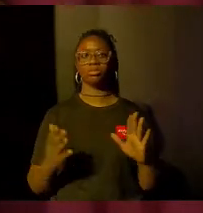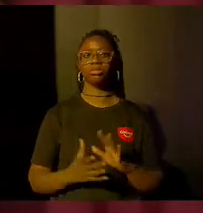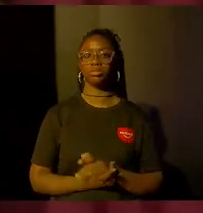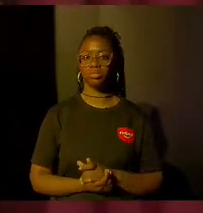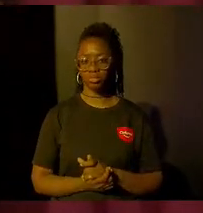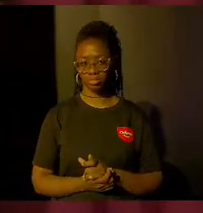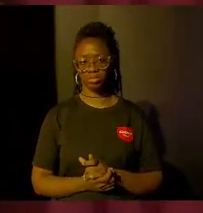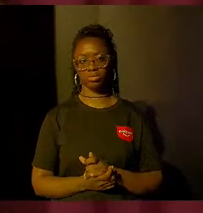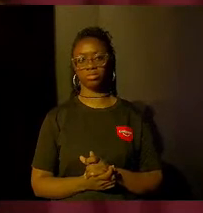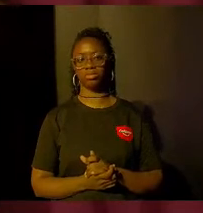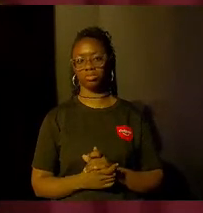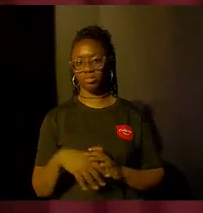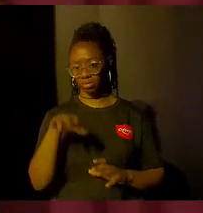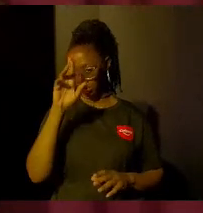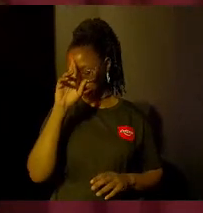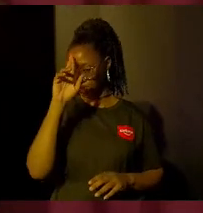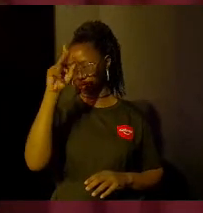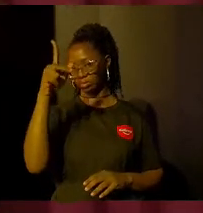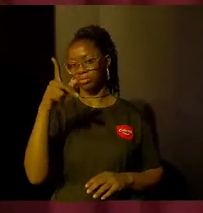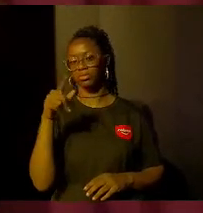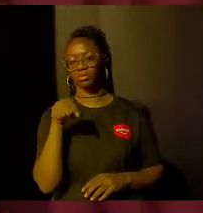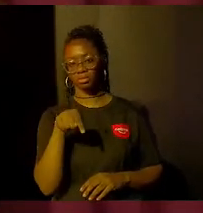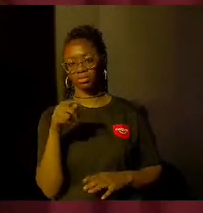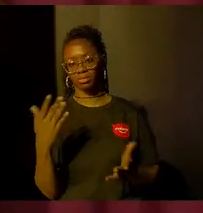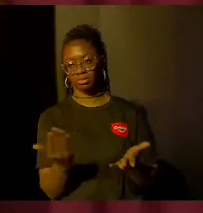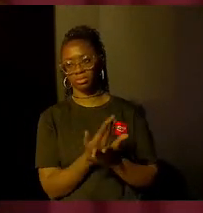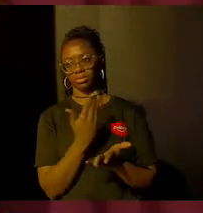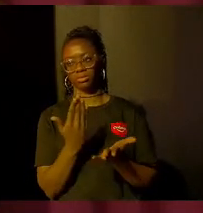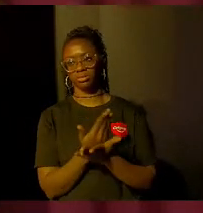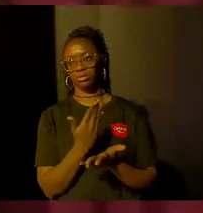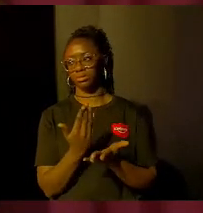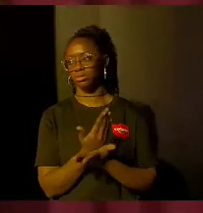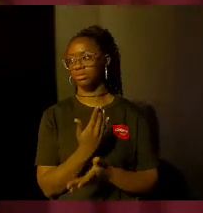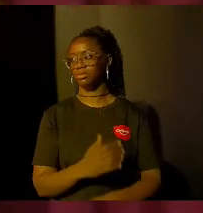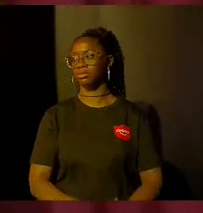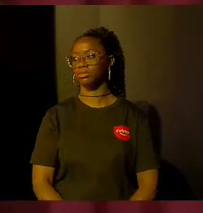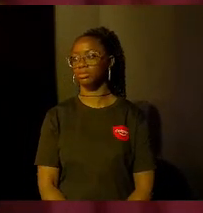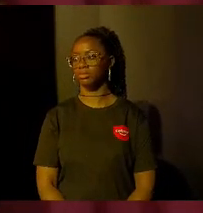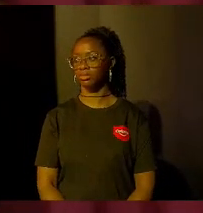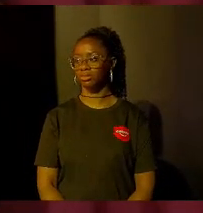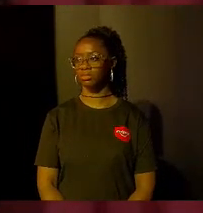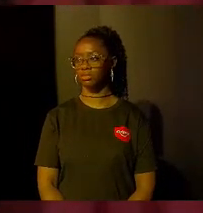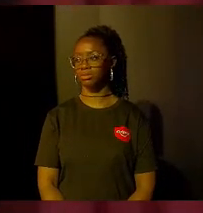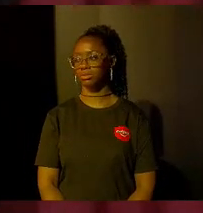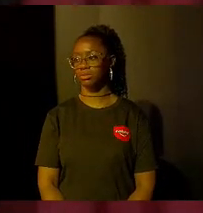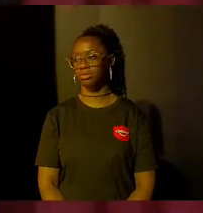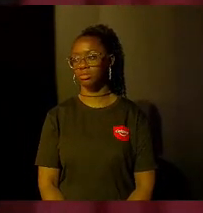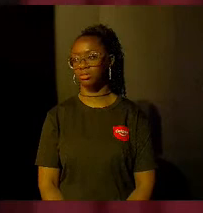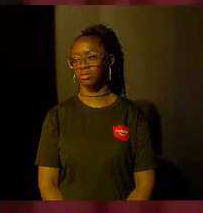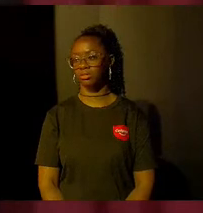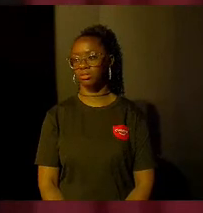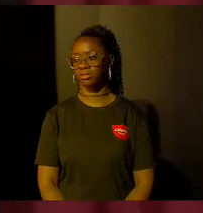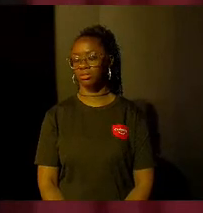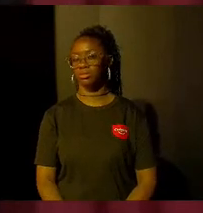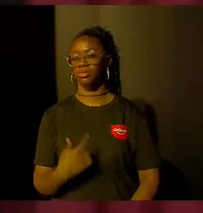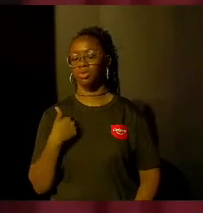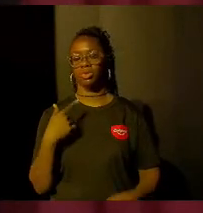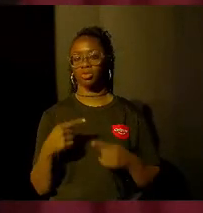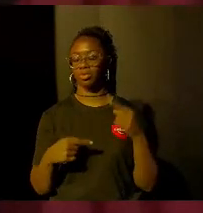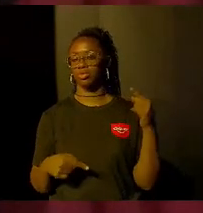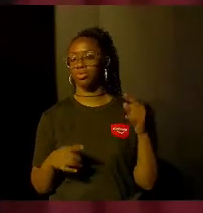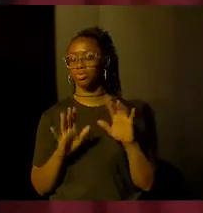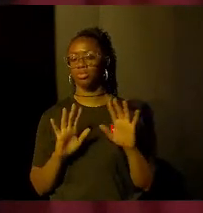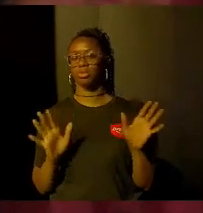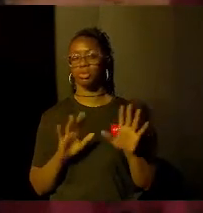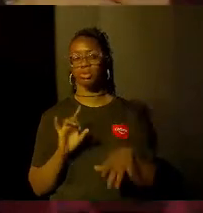evocada né nesses nesses livros queria que vocês eu não tinha combinado isso só